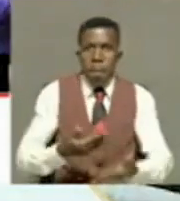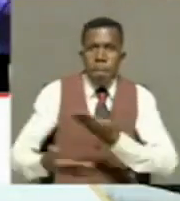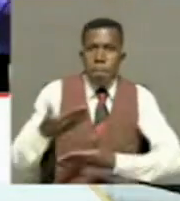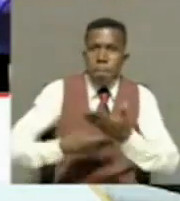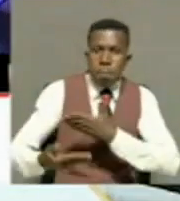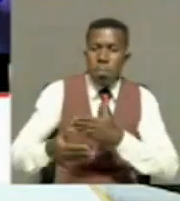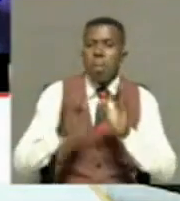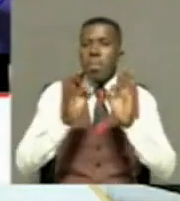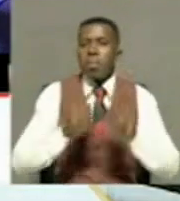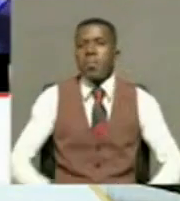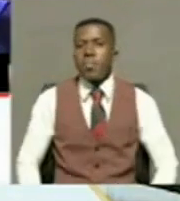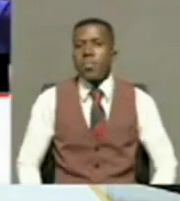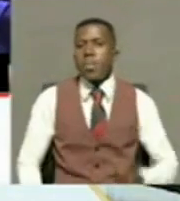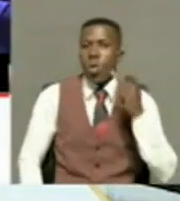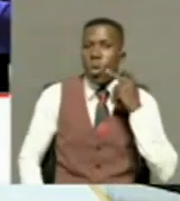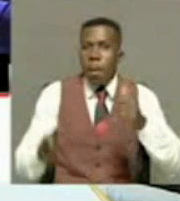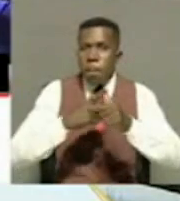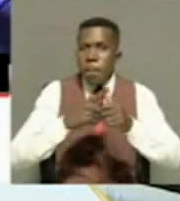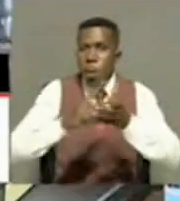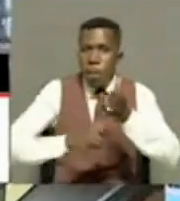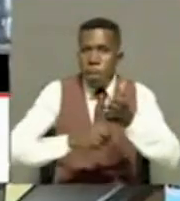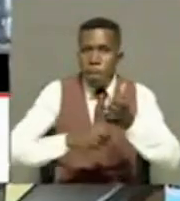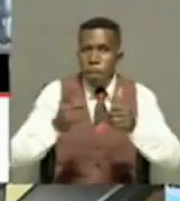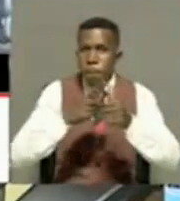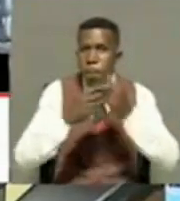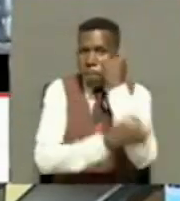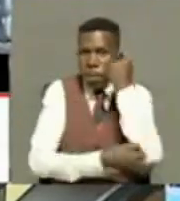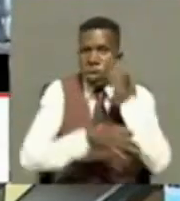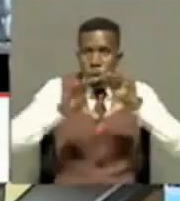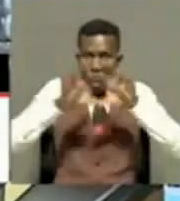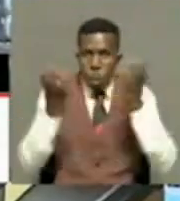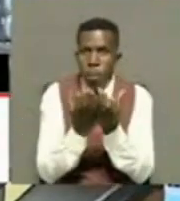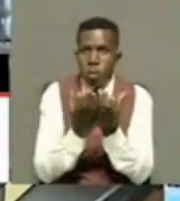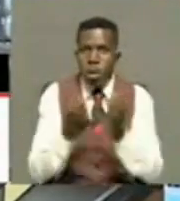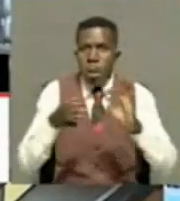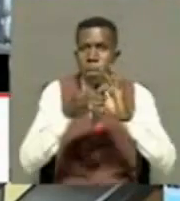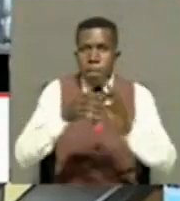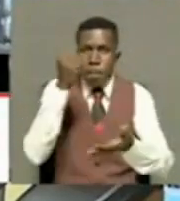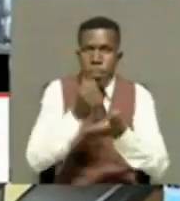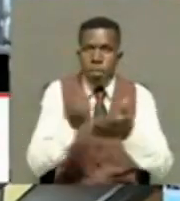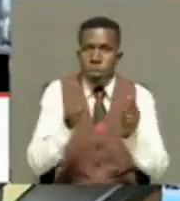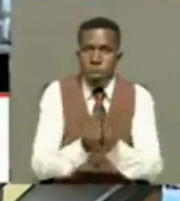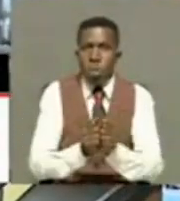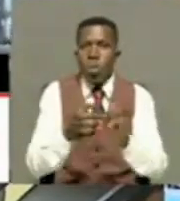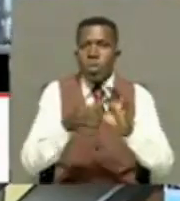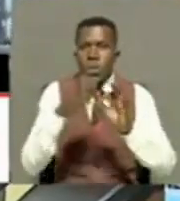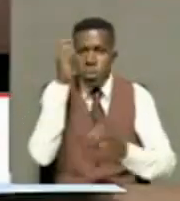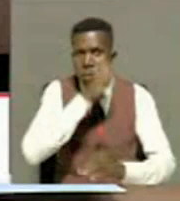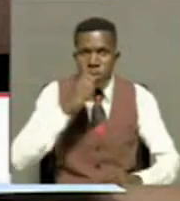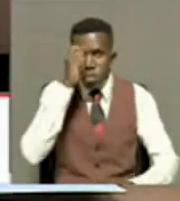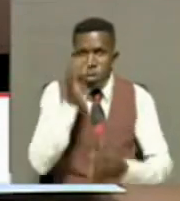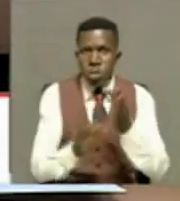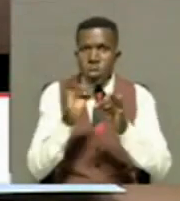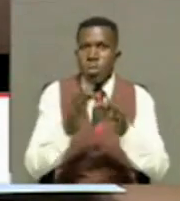habitantes. Angola é o primeiro país do mundo a assinar com a União Europeia este acordo quadro.